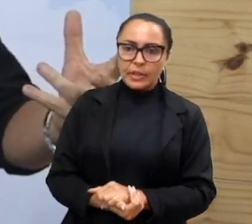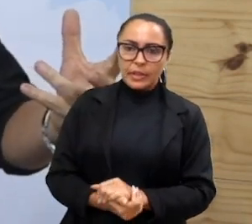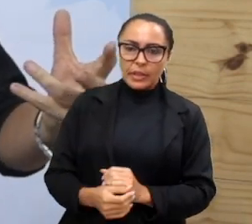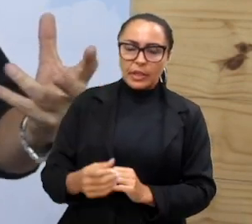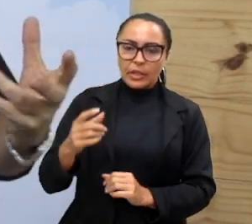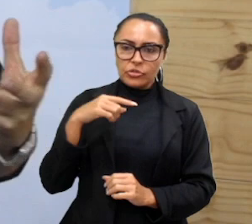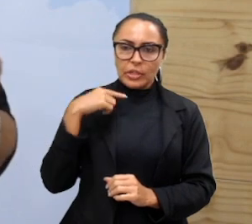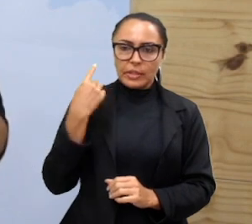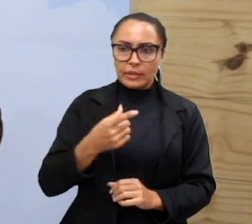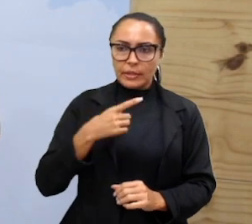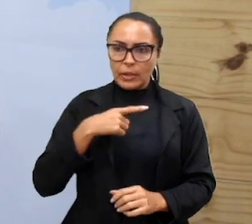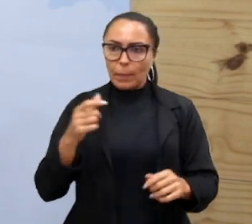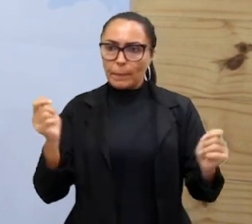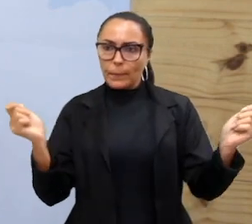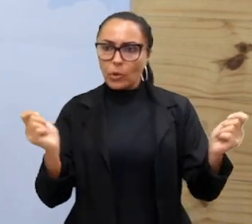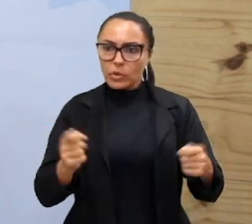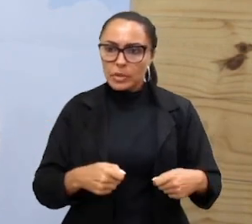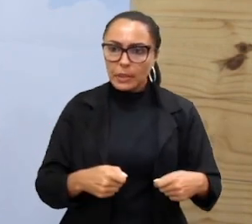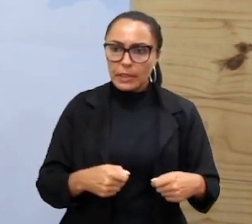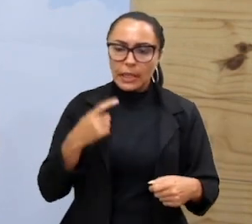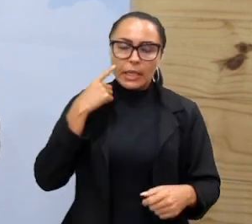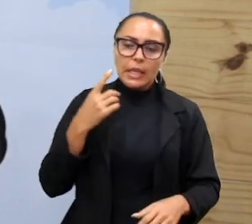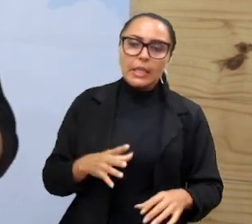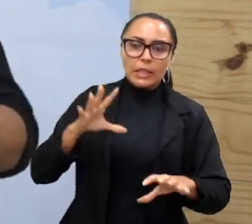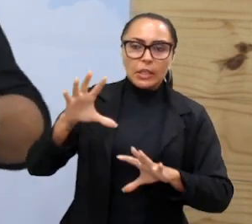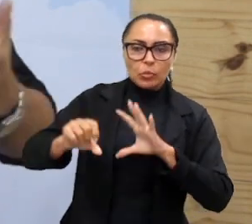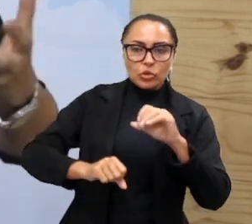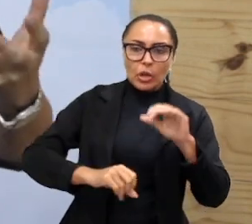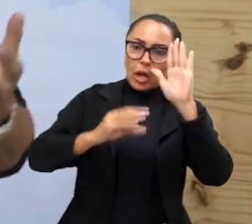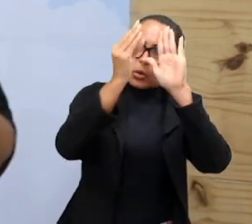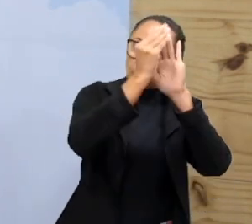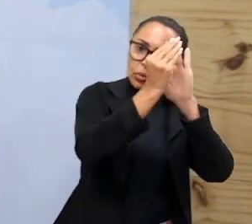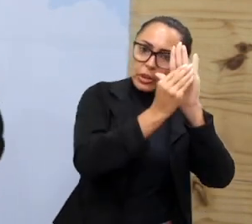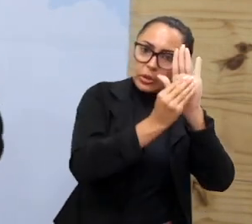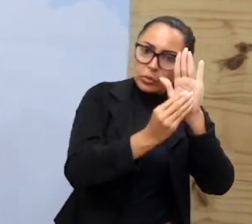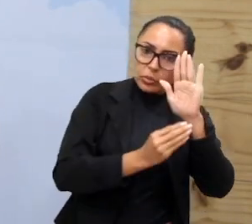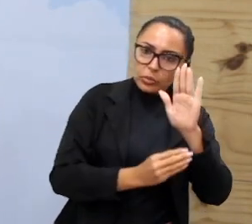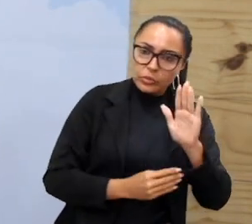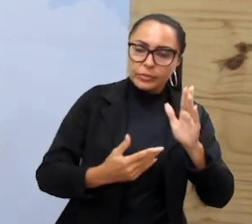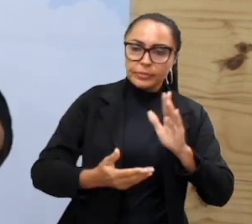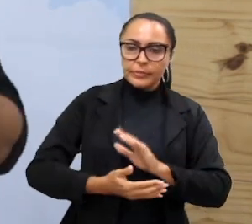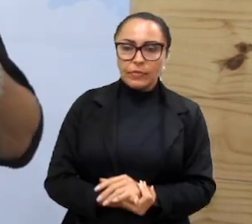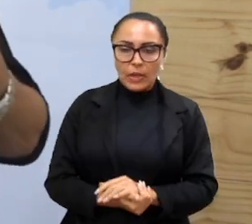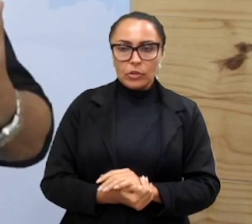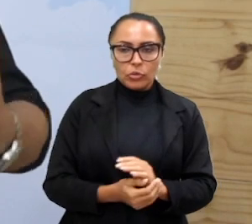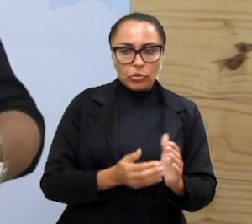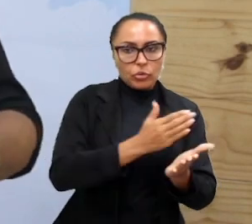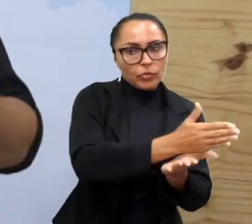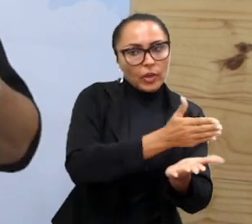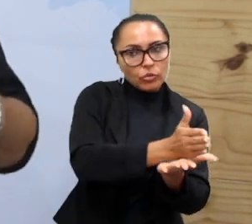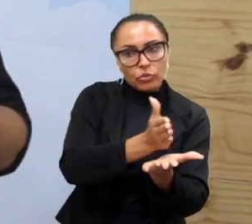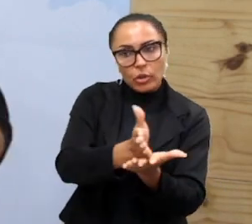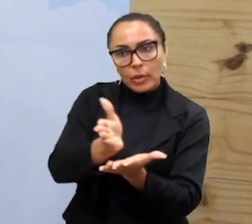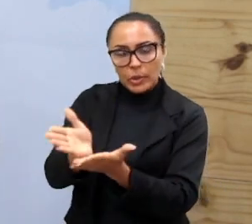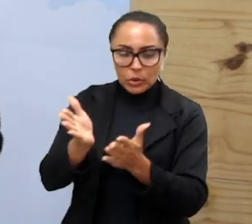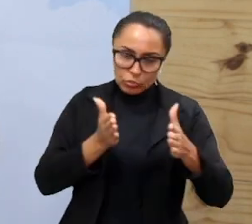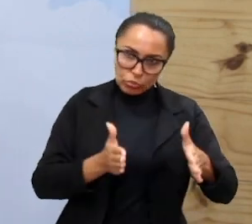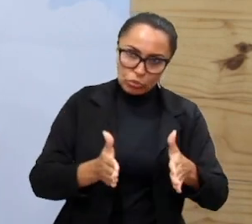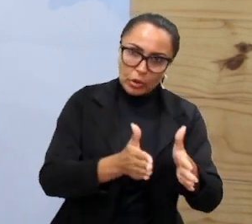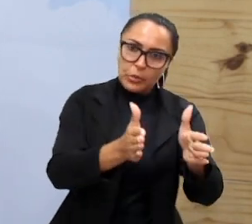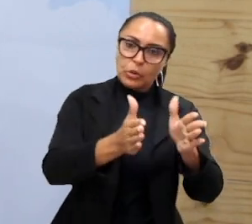uma possibilidade de buscar conteúdos a partir de diversos caminhos que trazem ou podem trazer